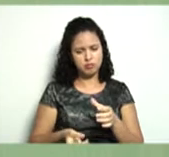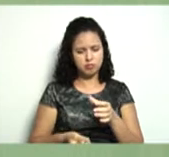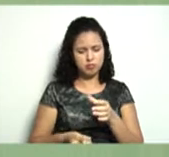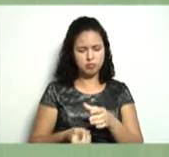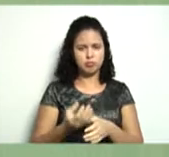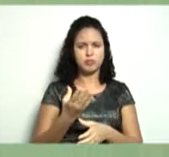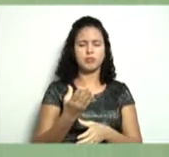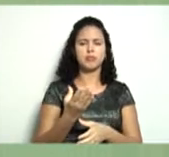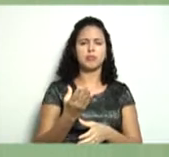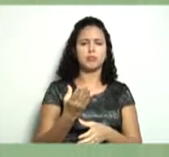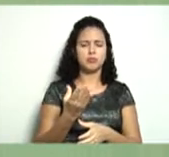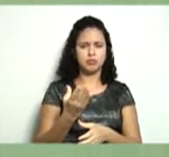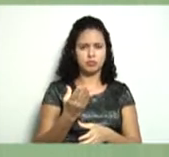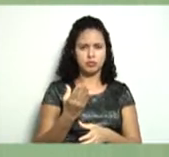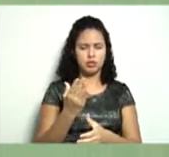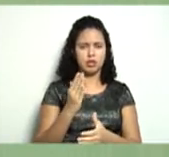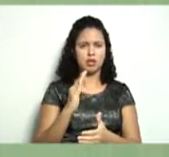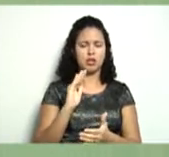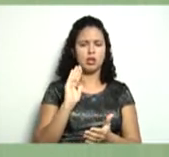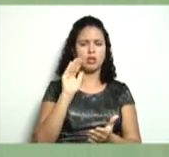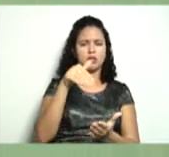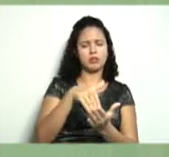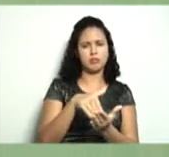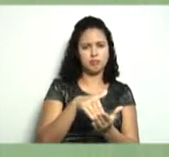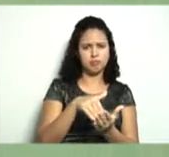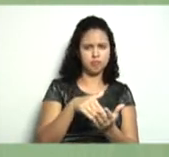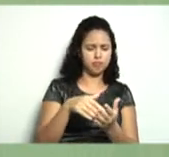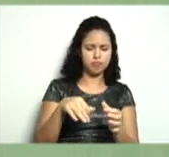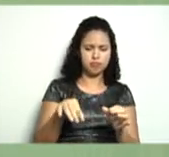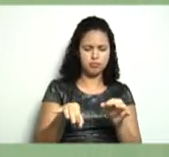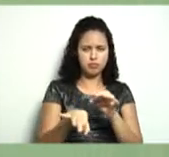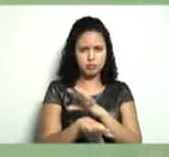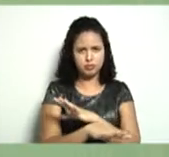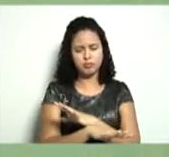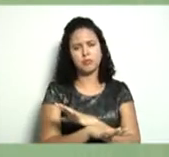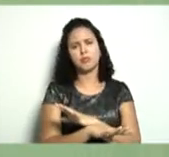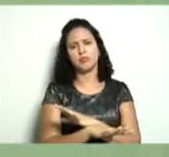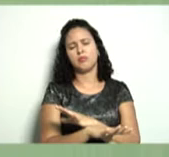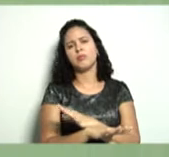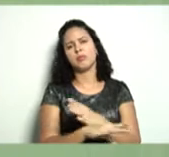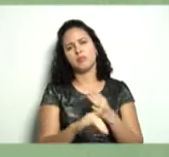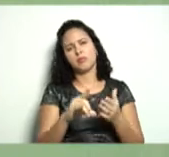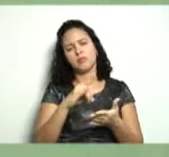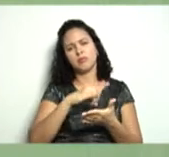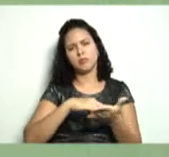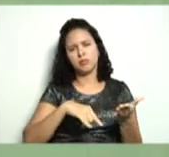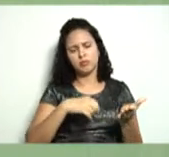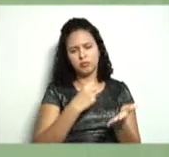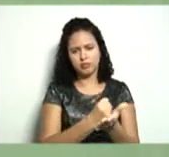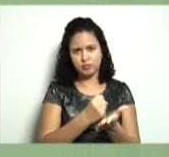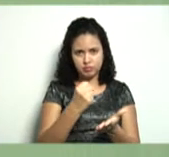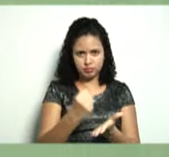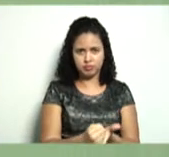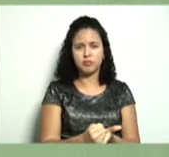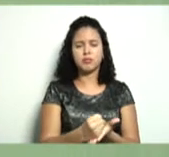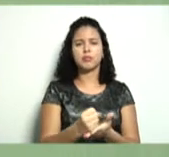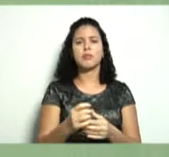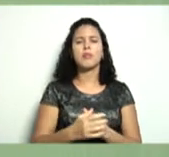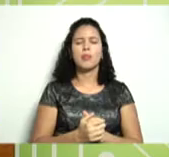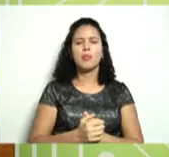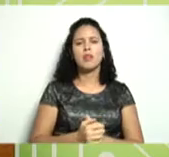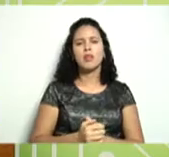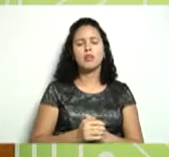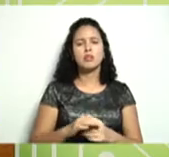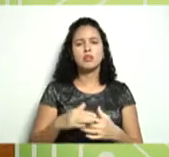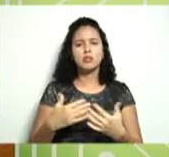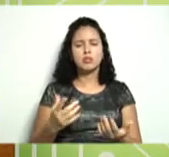sociedade cooperativa, desde o nascimento até o encerramento com a baixa do registro nos órgãos competentes. Então,